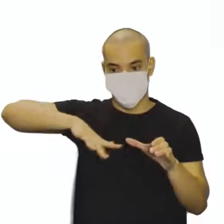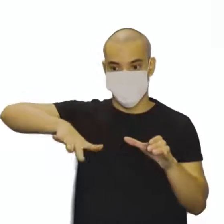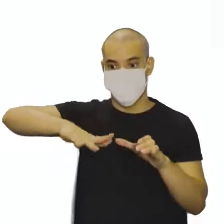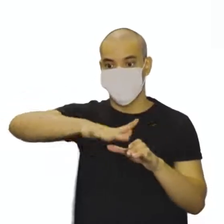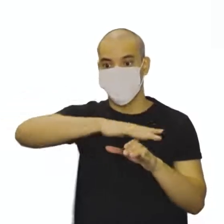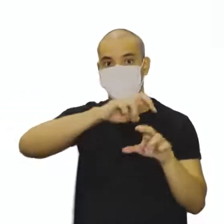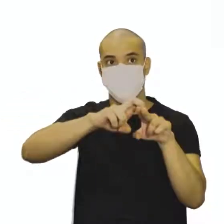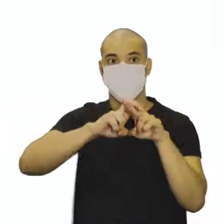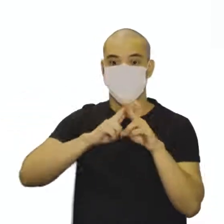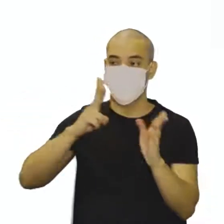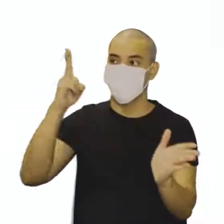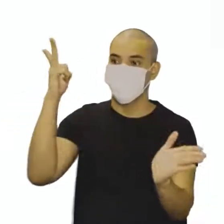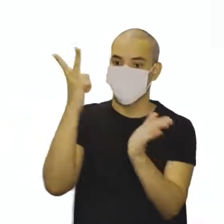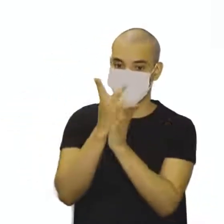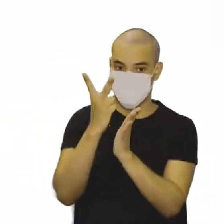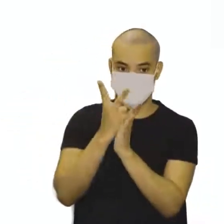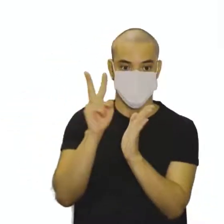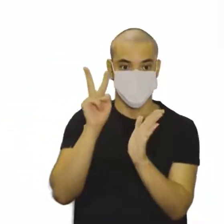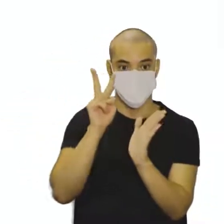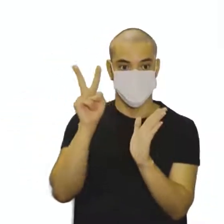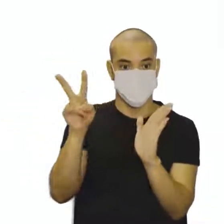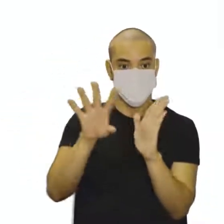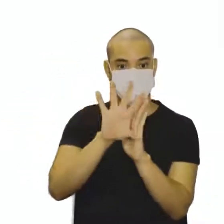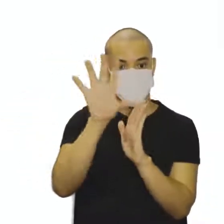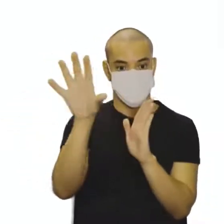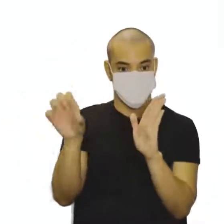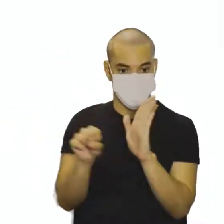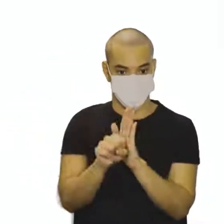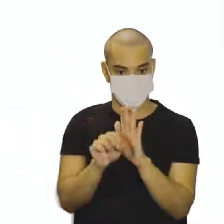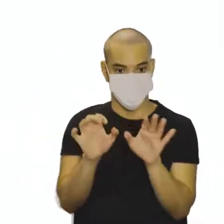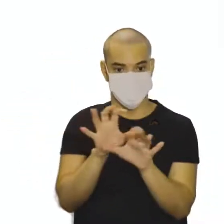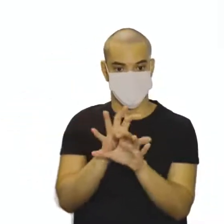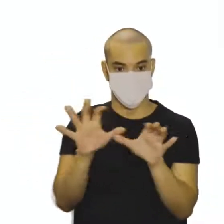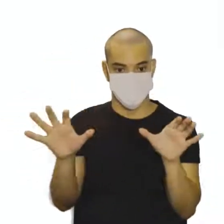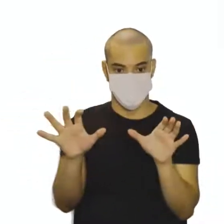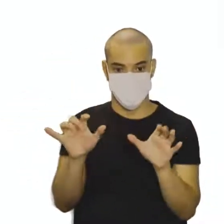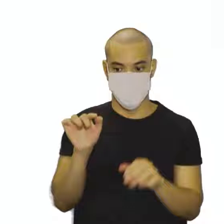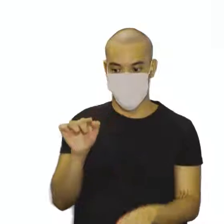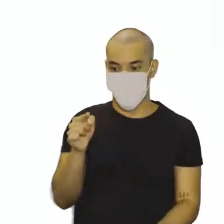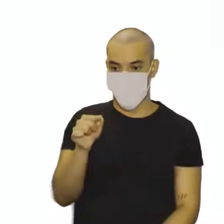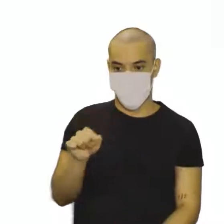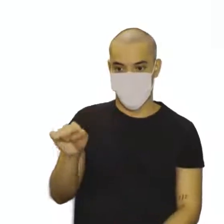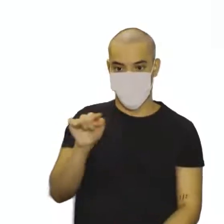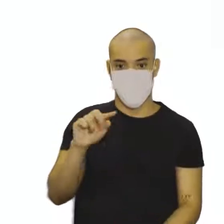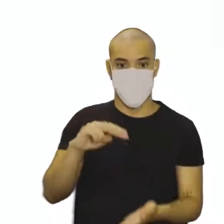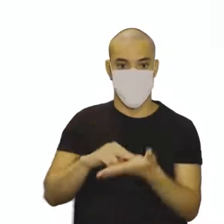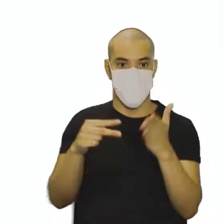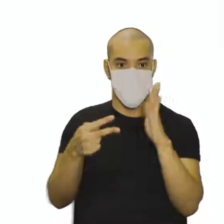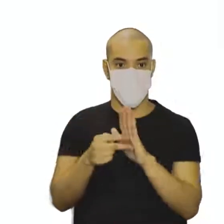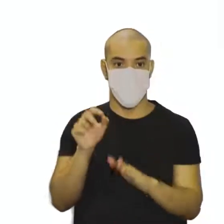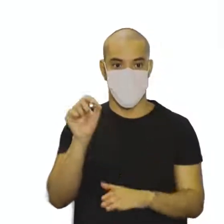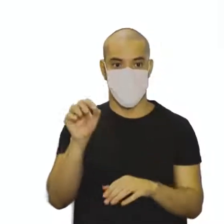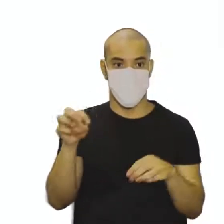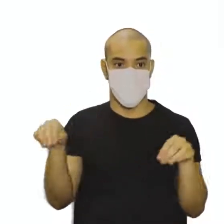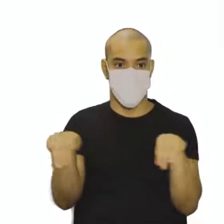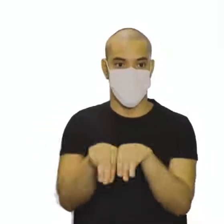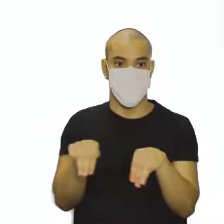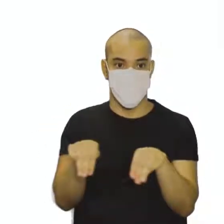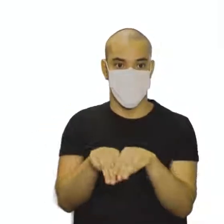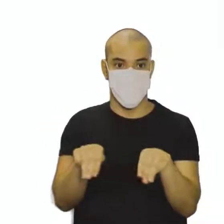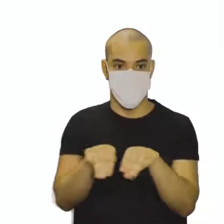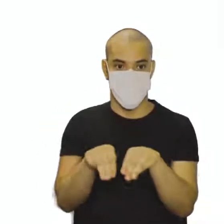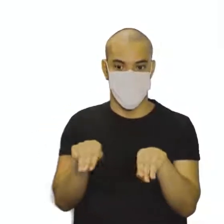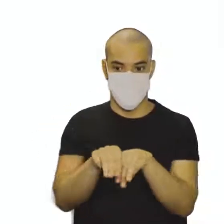todas as vezes que vocês vierem essa simbologia aqui, ó, um pontinho dentro do círculo, representa campo magnético saindo